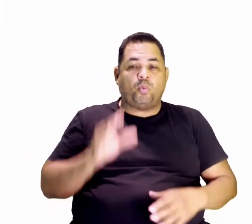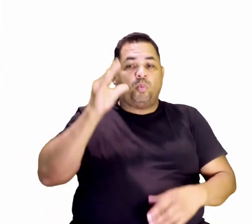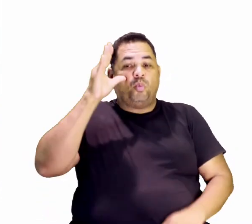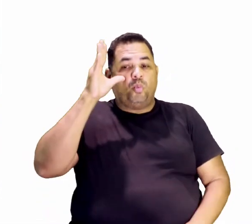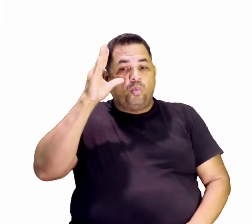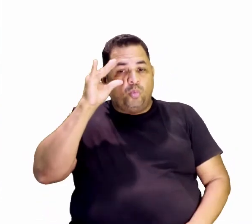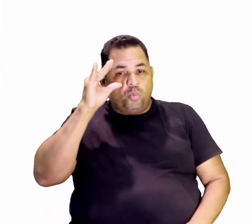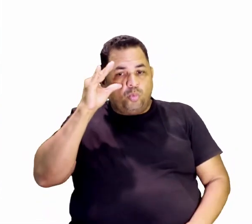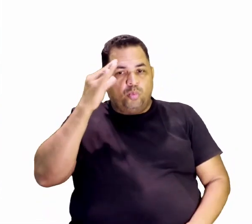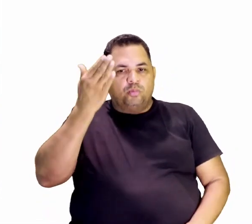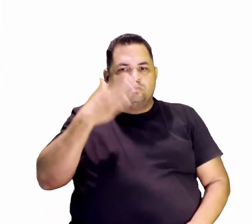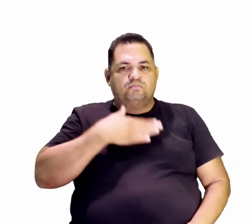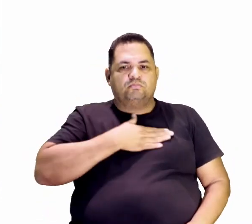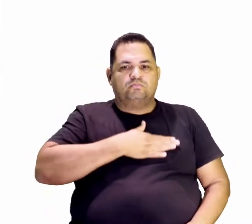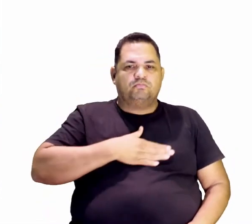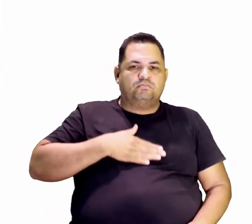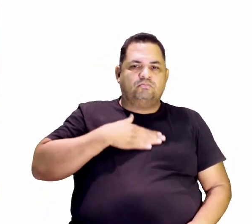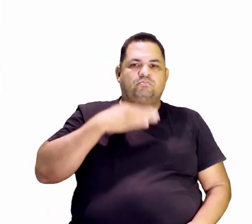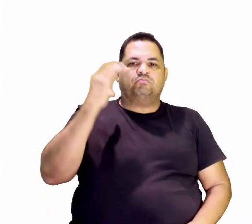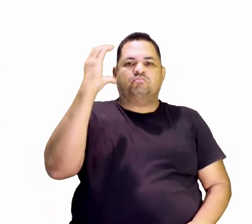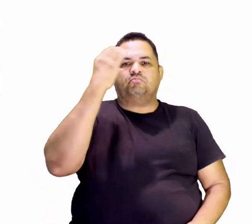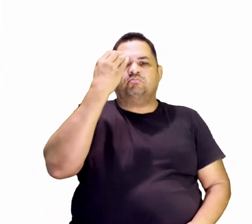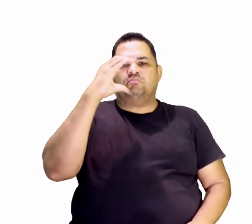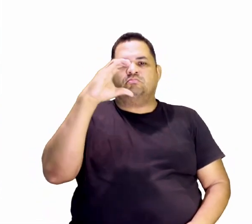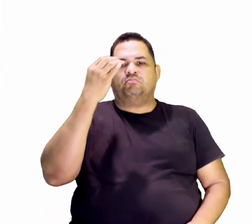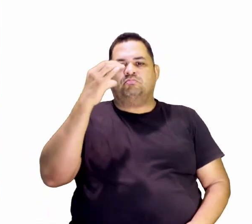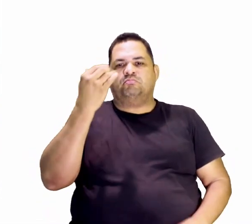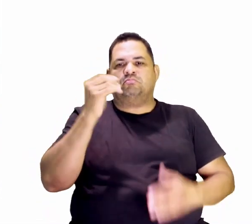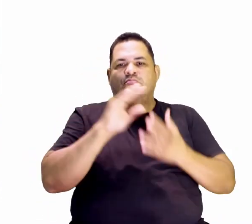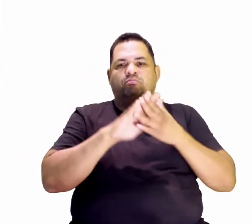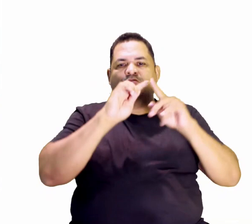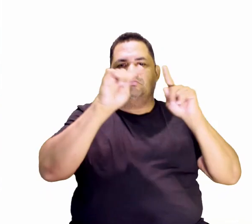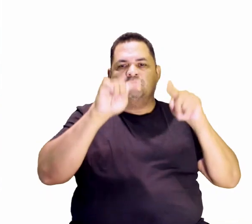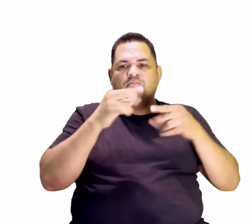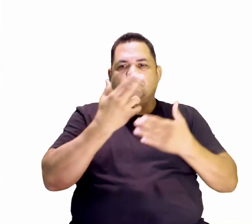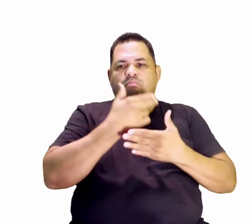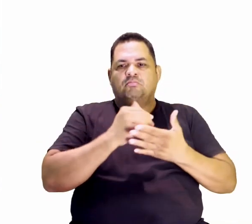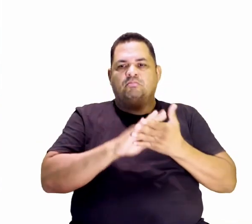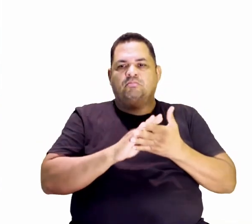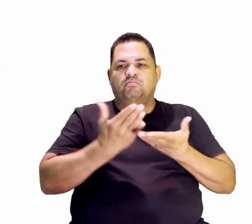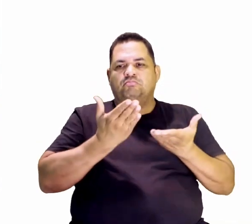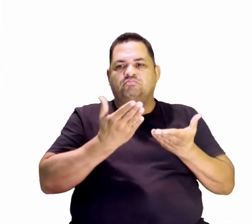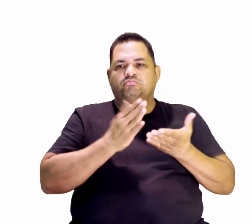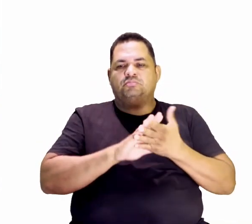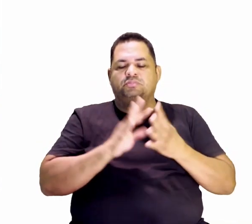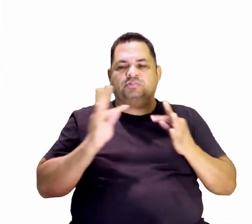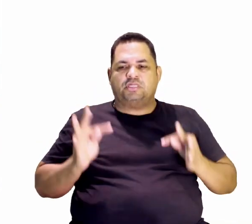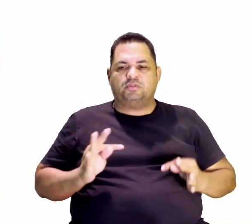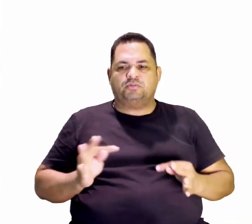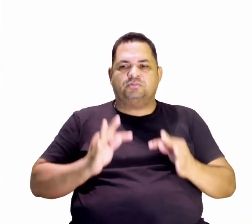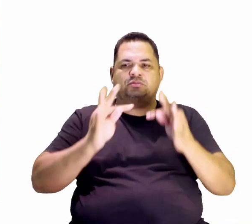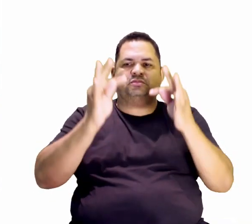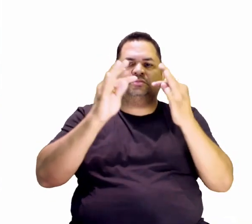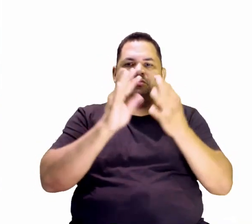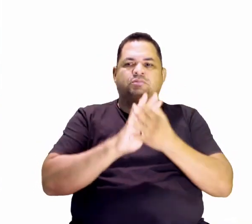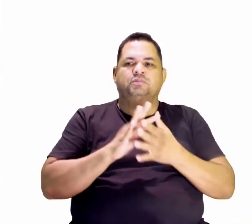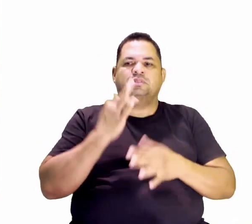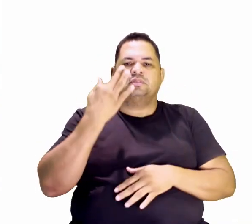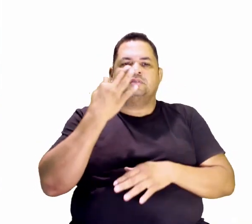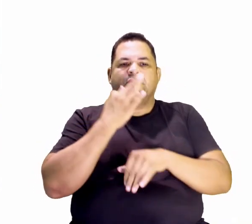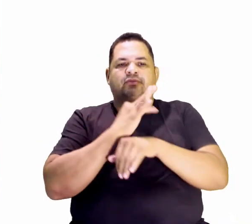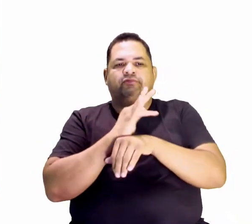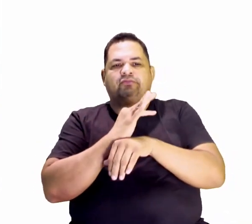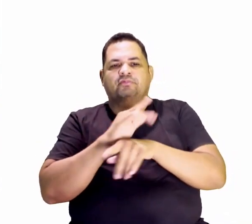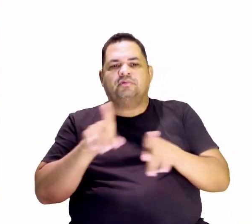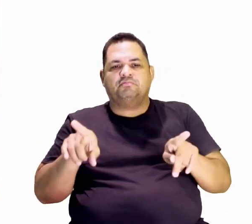curioso, né? Que gosta das ciências, que gosta dos quadrinhos, gosta das séries, gosta de tecnologia. Isso é